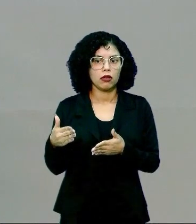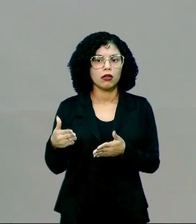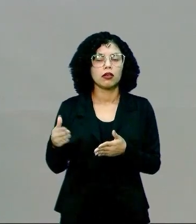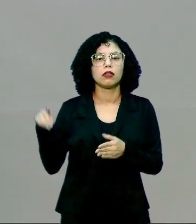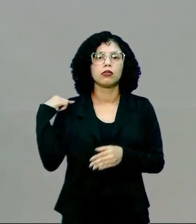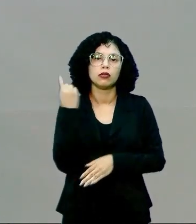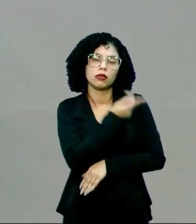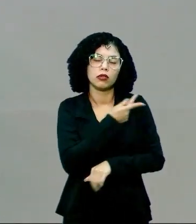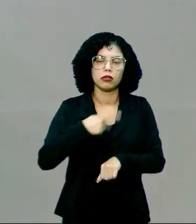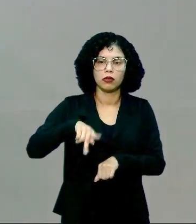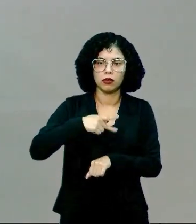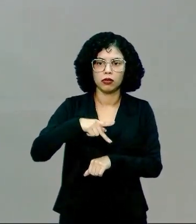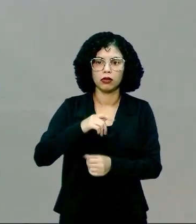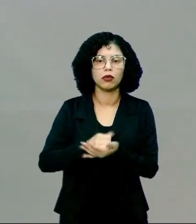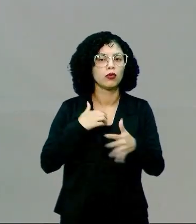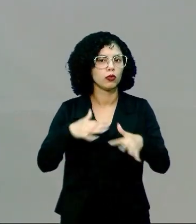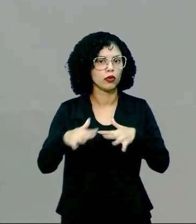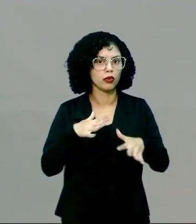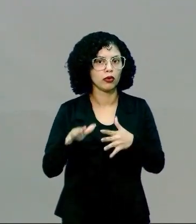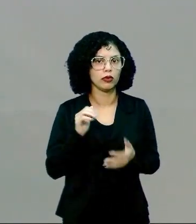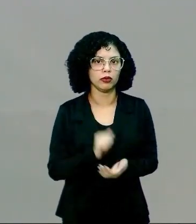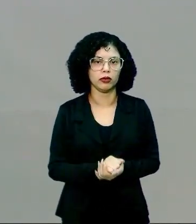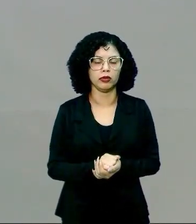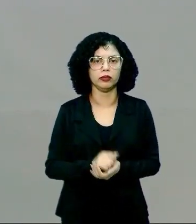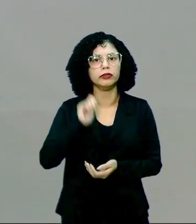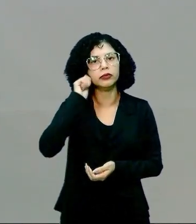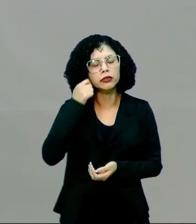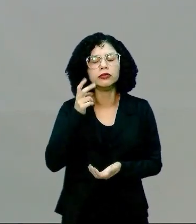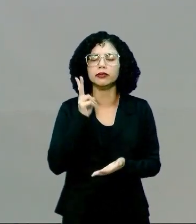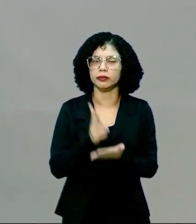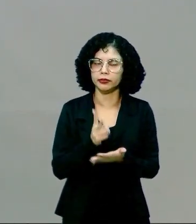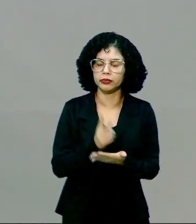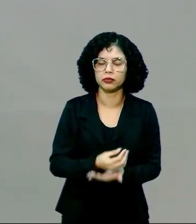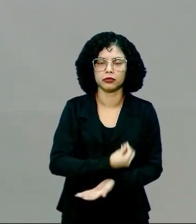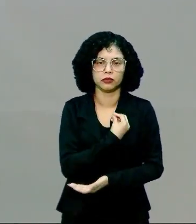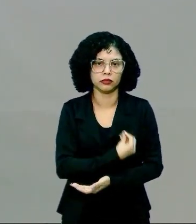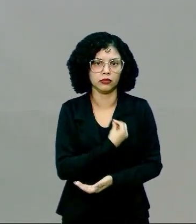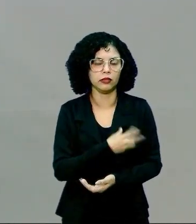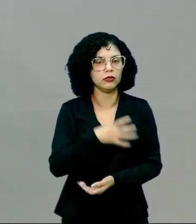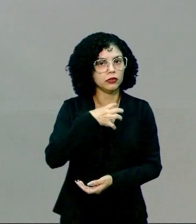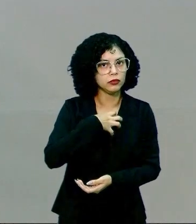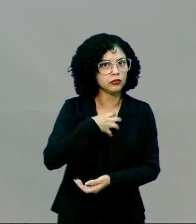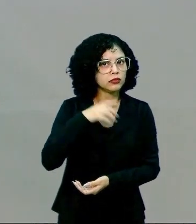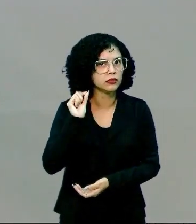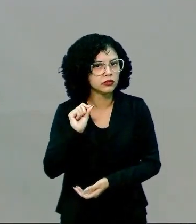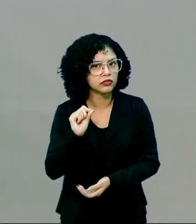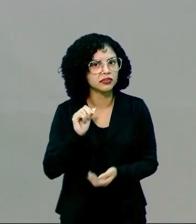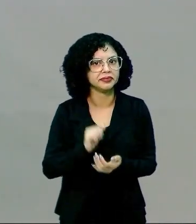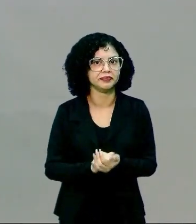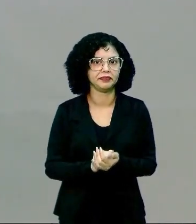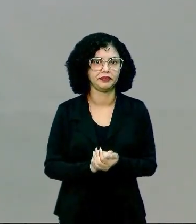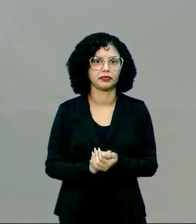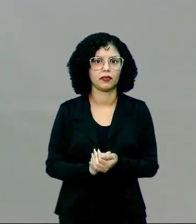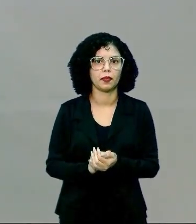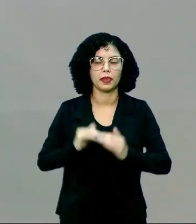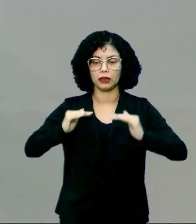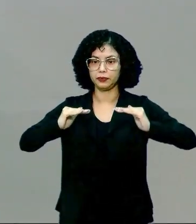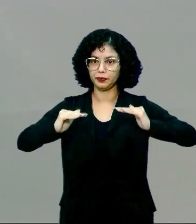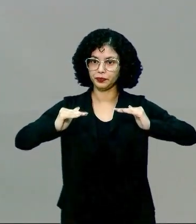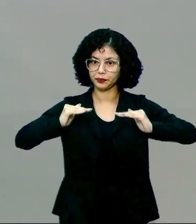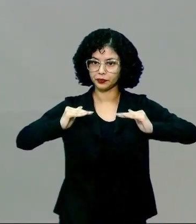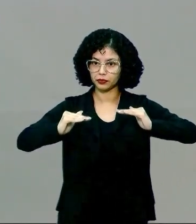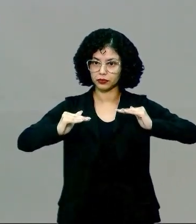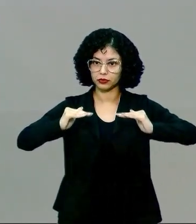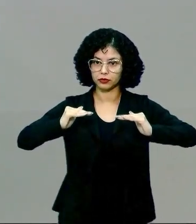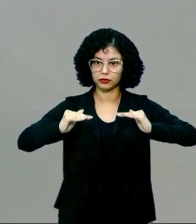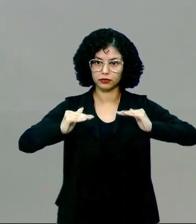do nosso país, né? O movimento negro sempre se fez presente no sentido de equacionar ou no